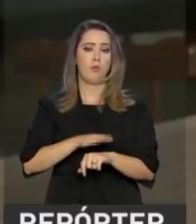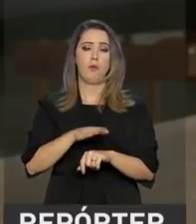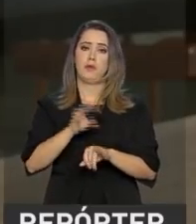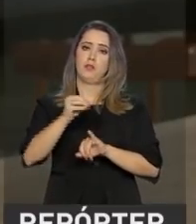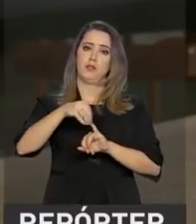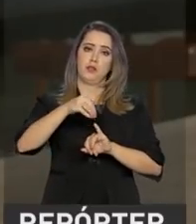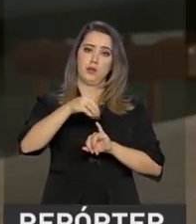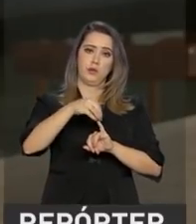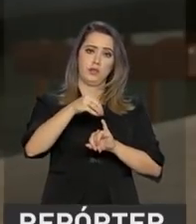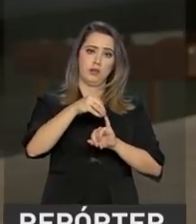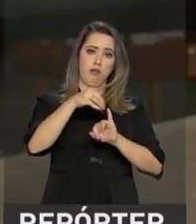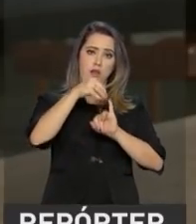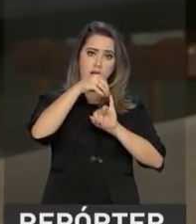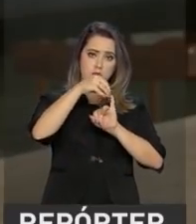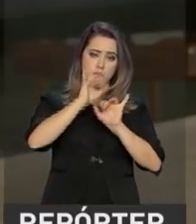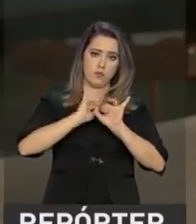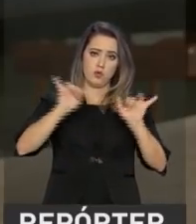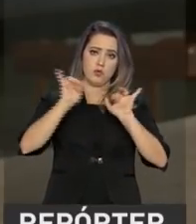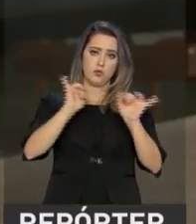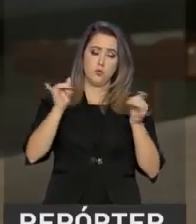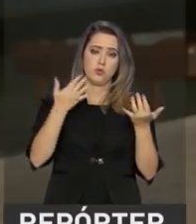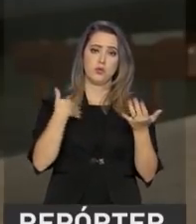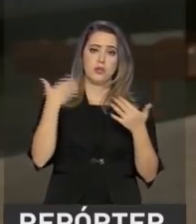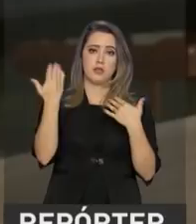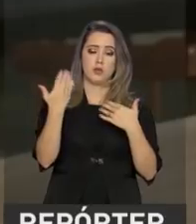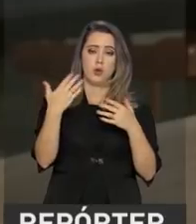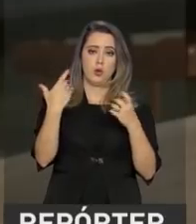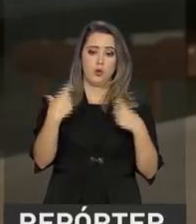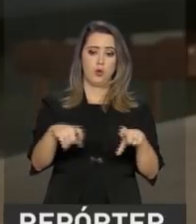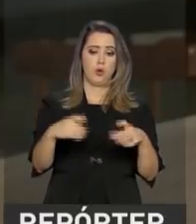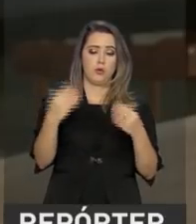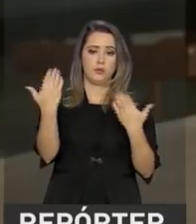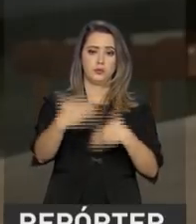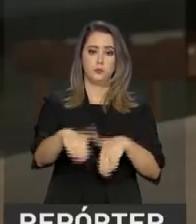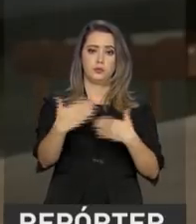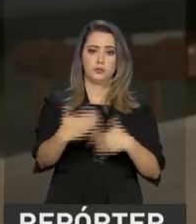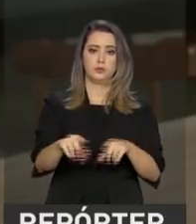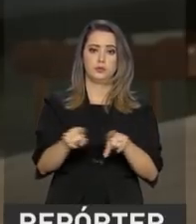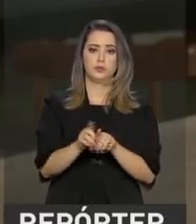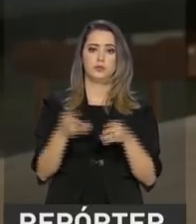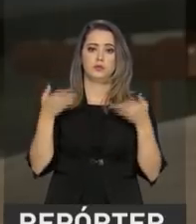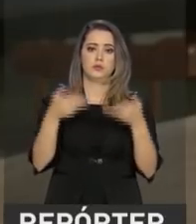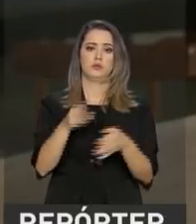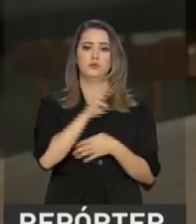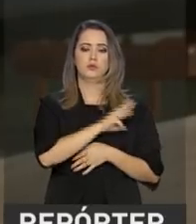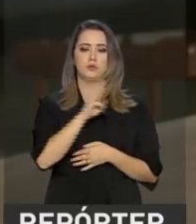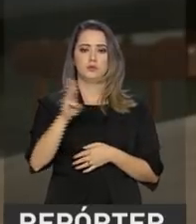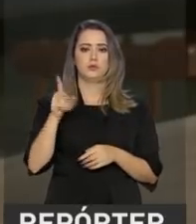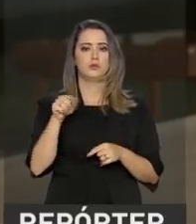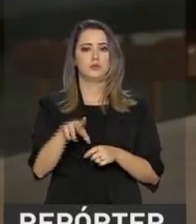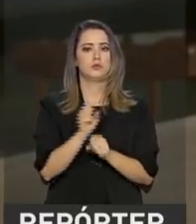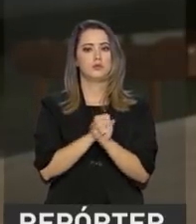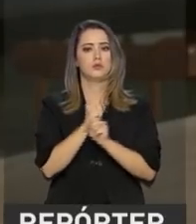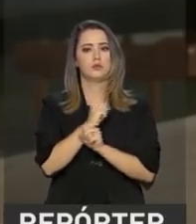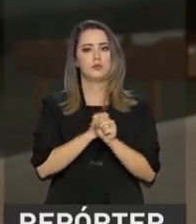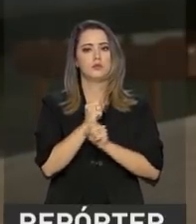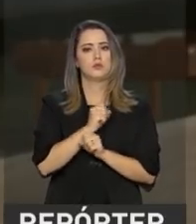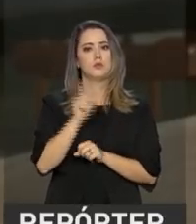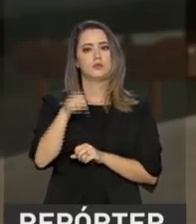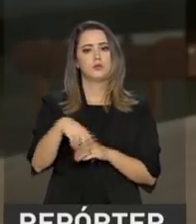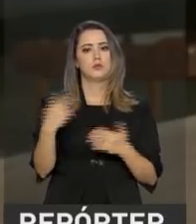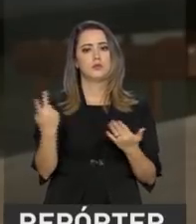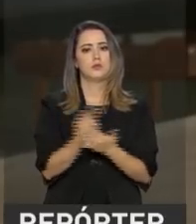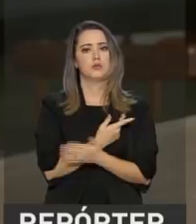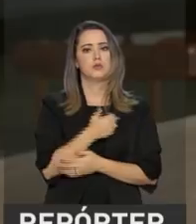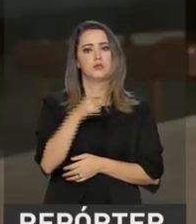vai disponibilizar o cartão de confirmação da inscrição na página do participante. Neste ano, o Enseja será